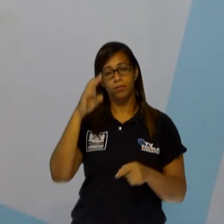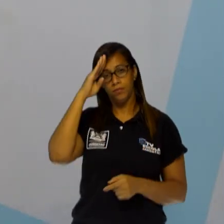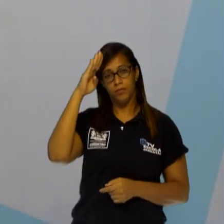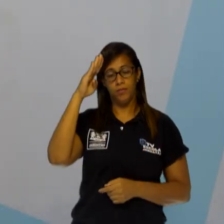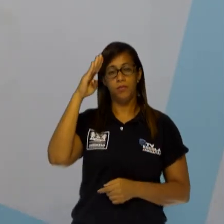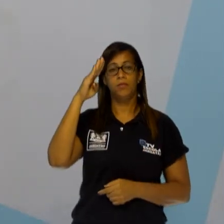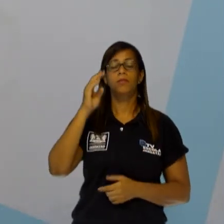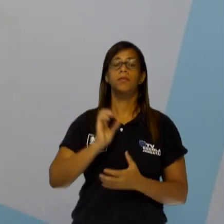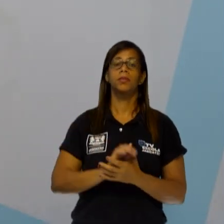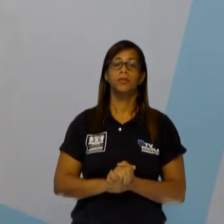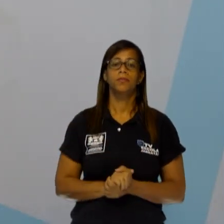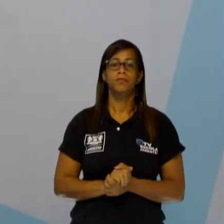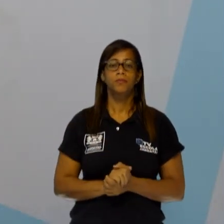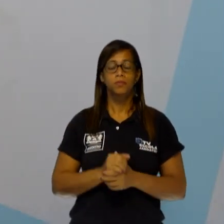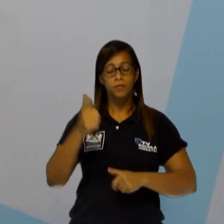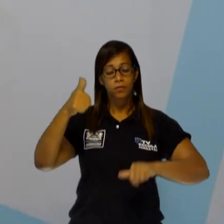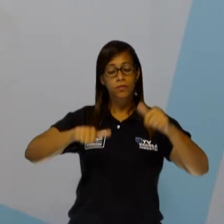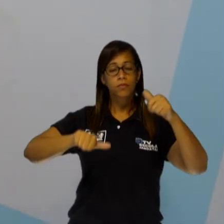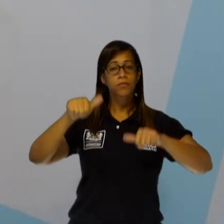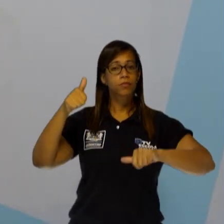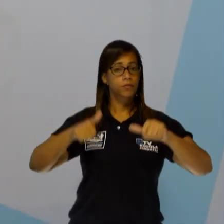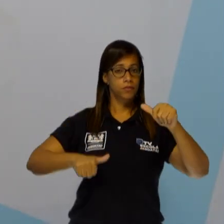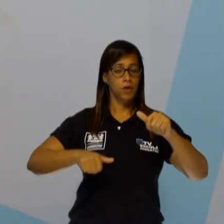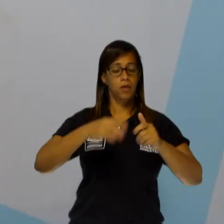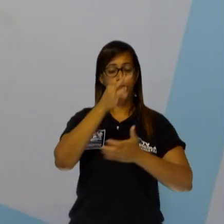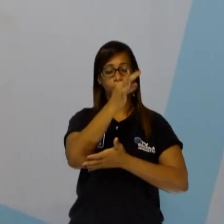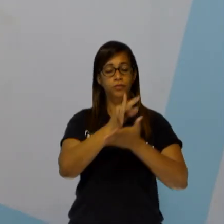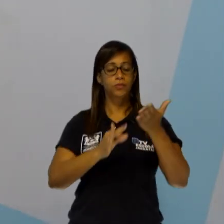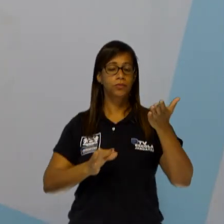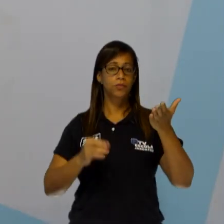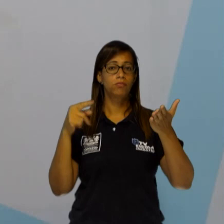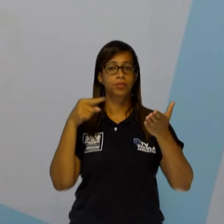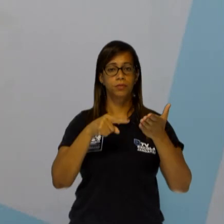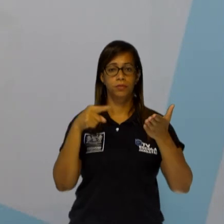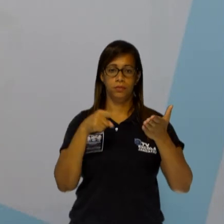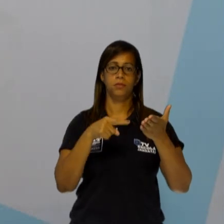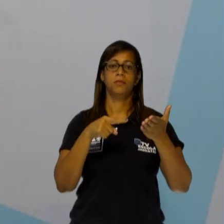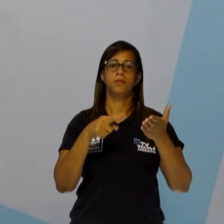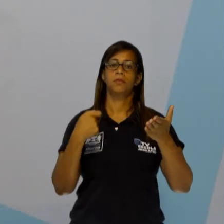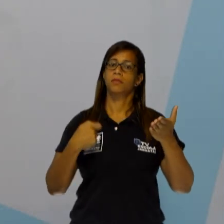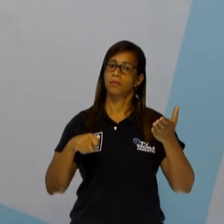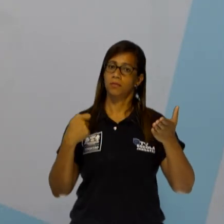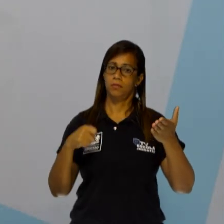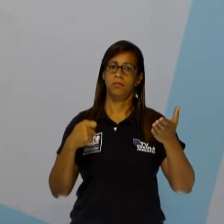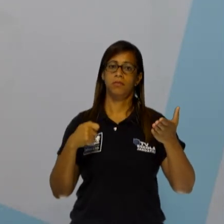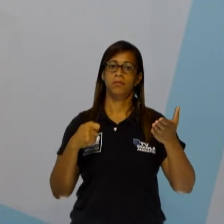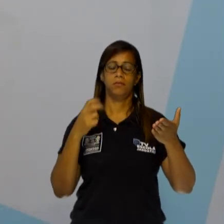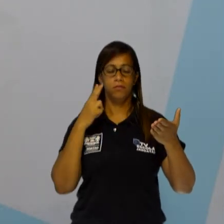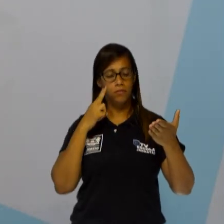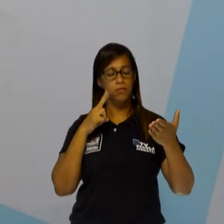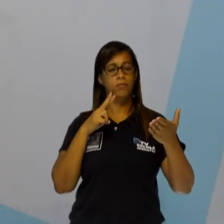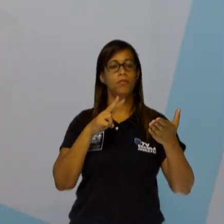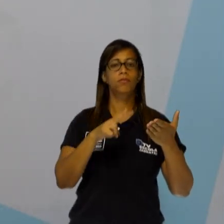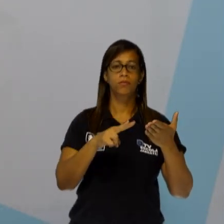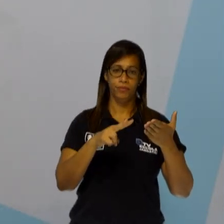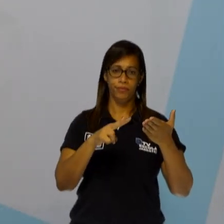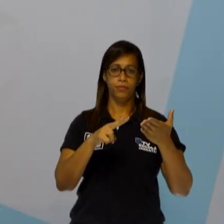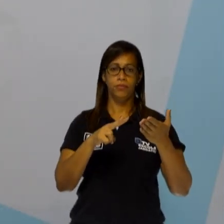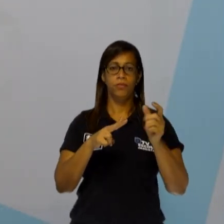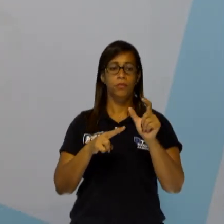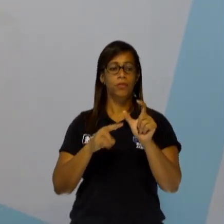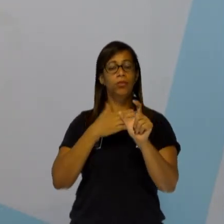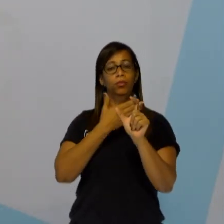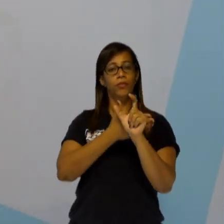está avaliando o item, né, no caso aí, o texto em análise, precisa ser visto como uma tipologia e, obviamente,